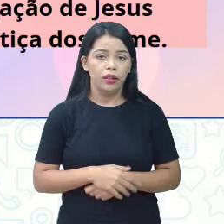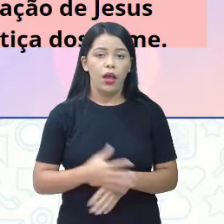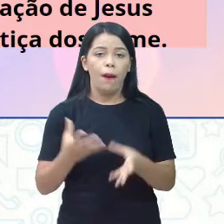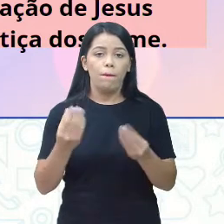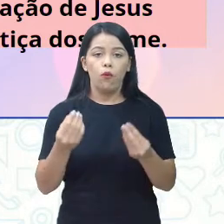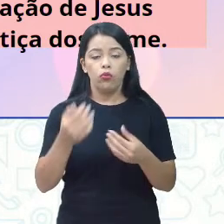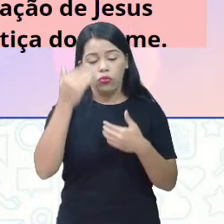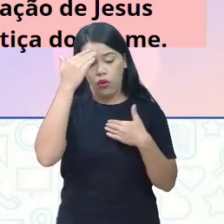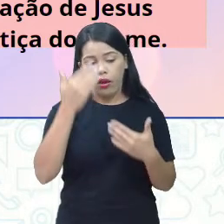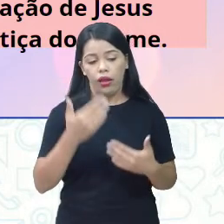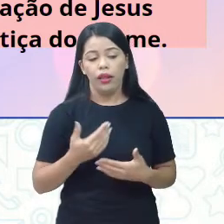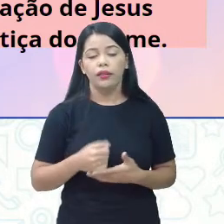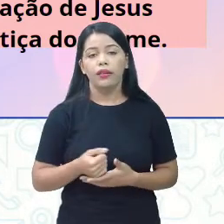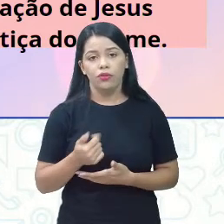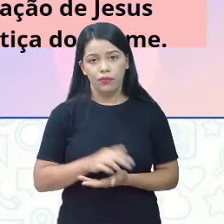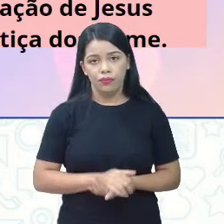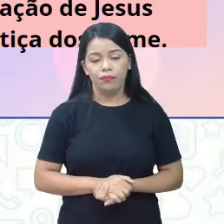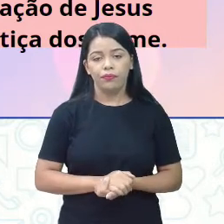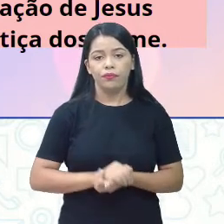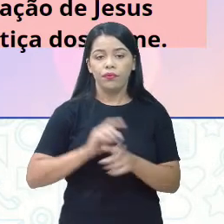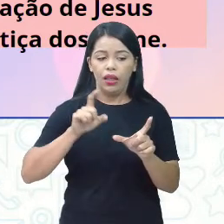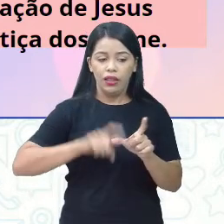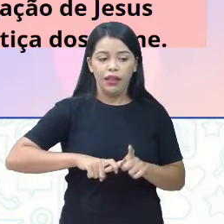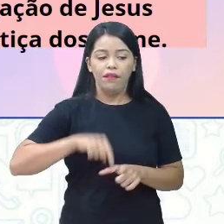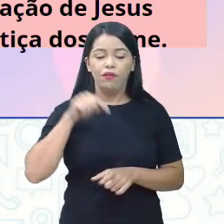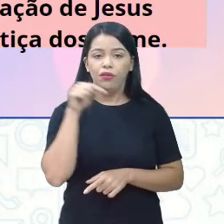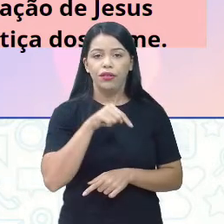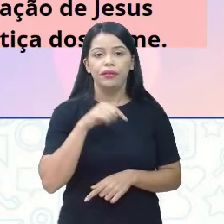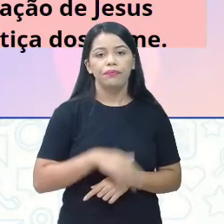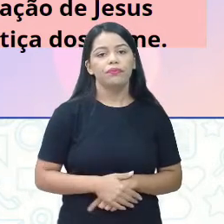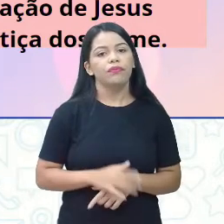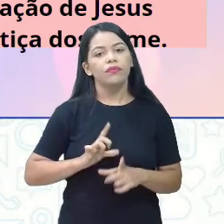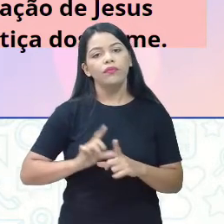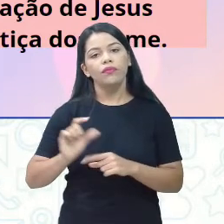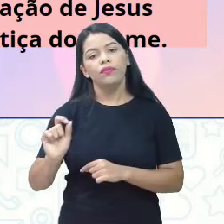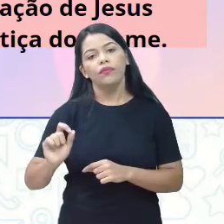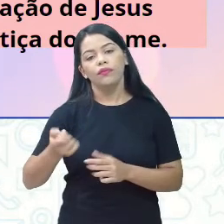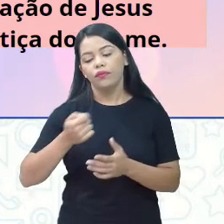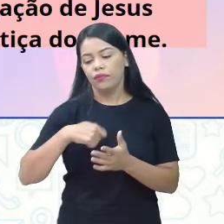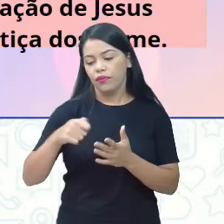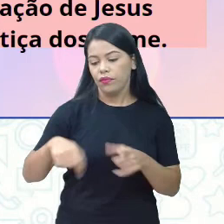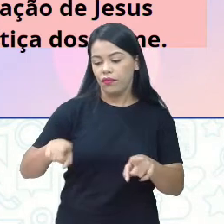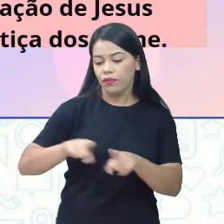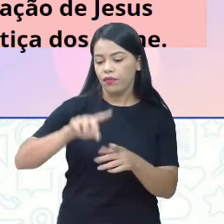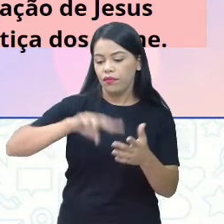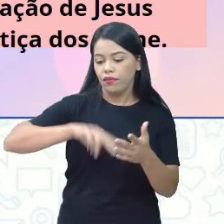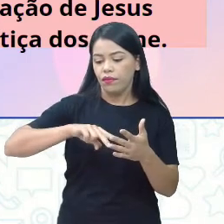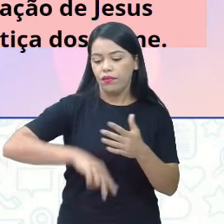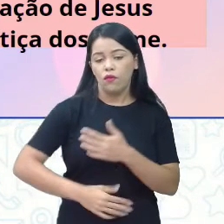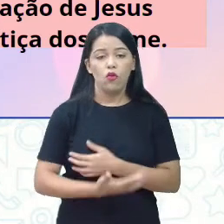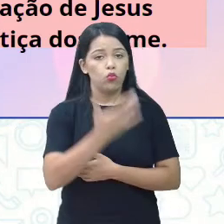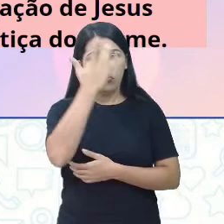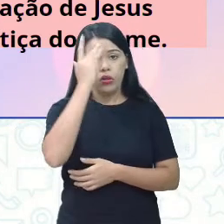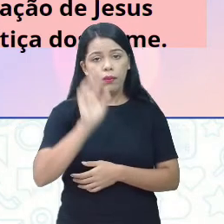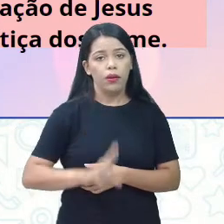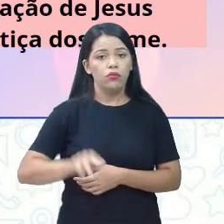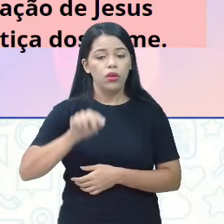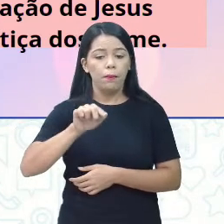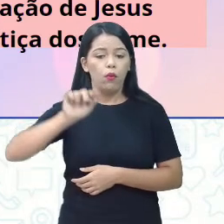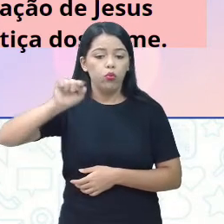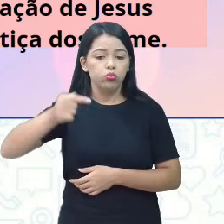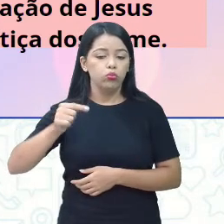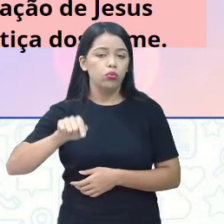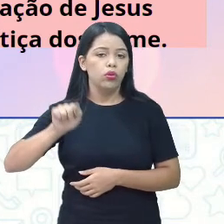tô devendo. Saí escrevendo e lendo, mesmo sem pontuação. Depois só fiz meus